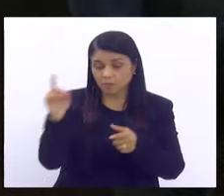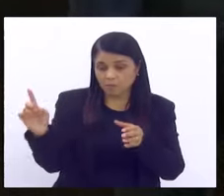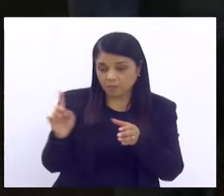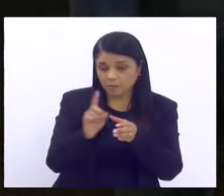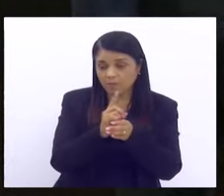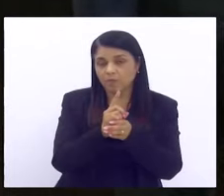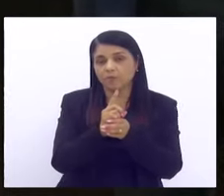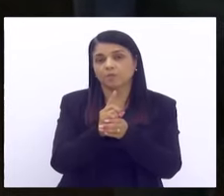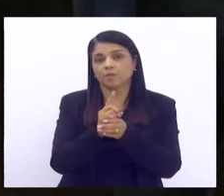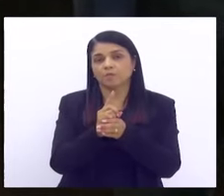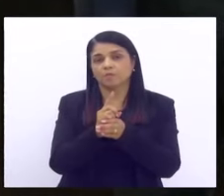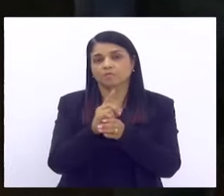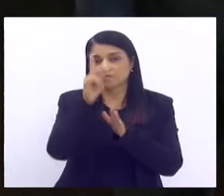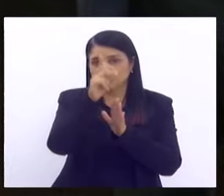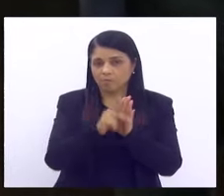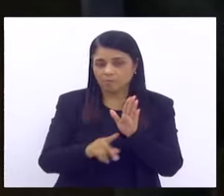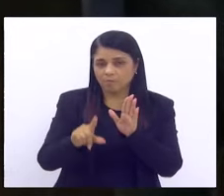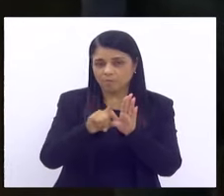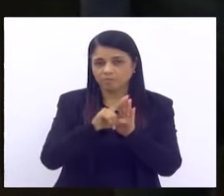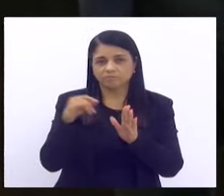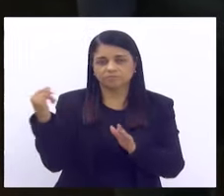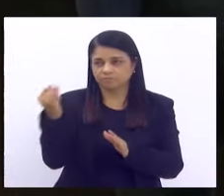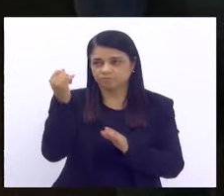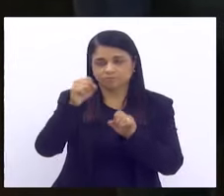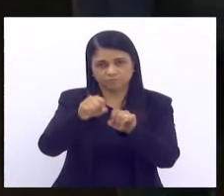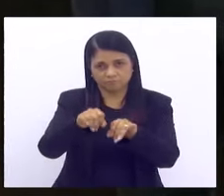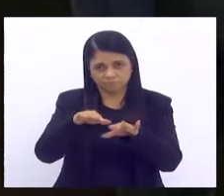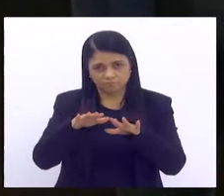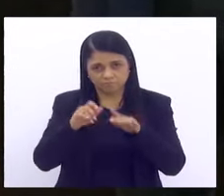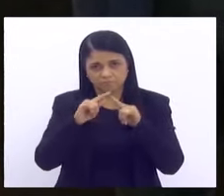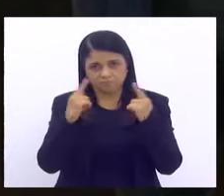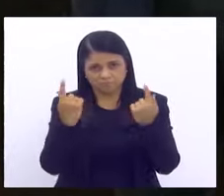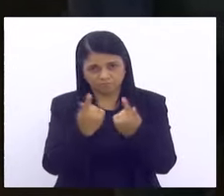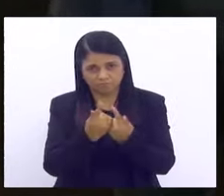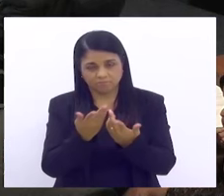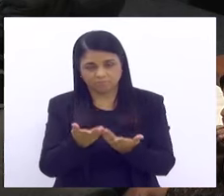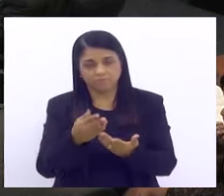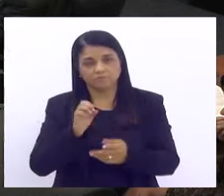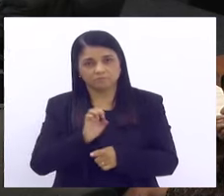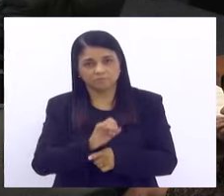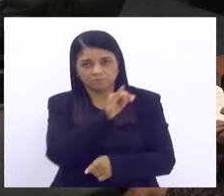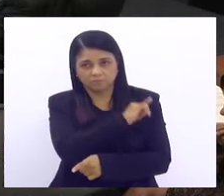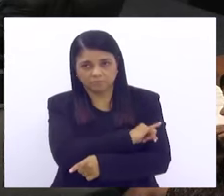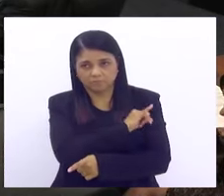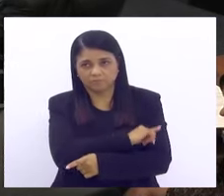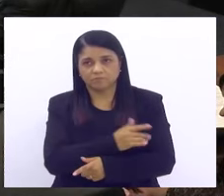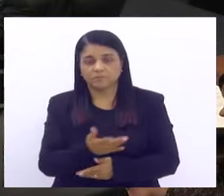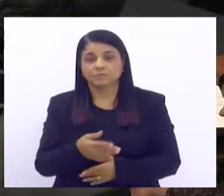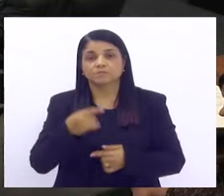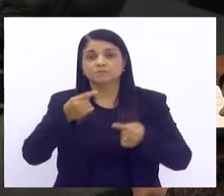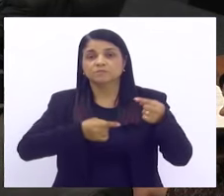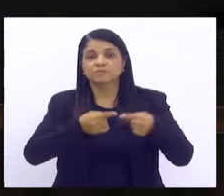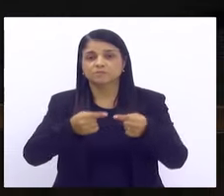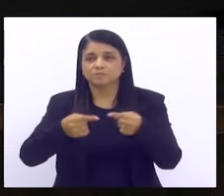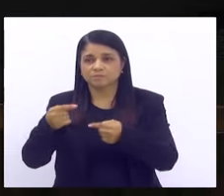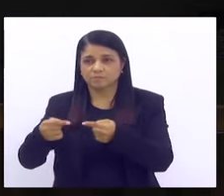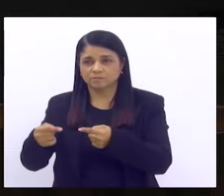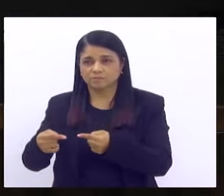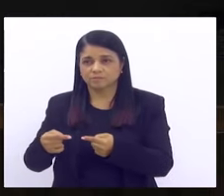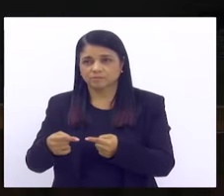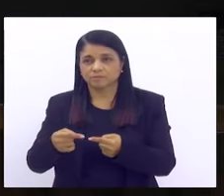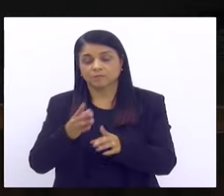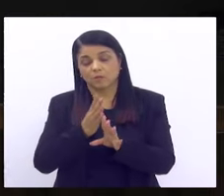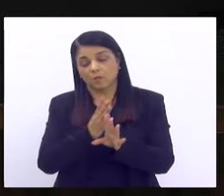tão importante para a nossa casa, a Assembleia Legislativa do Estado. Obrigada, presidenta. Senhora presidente. Para discutir, tem uma